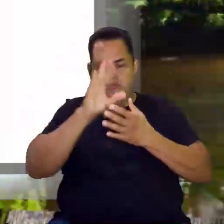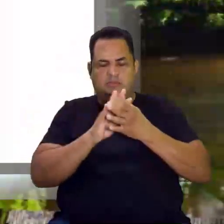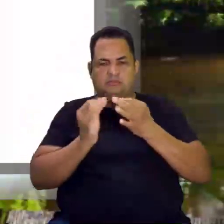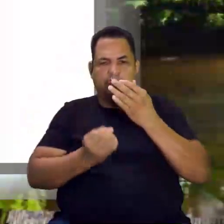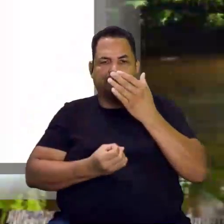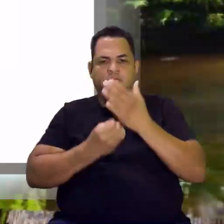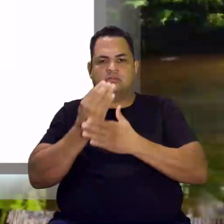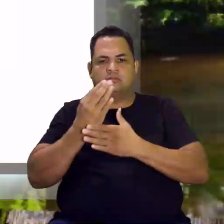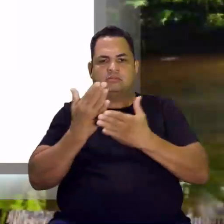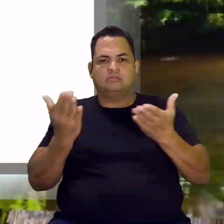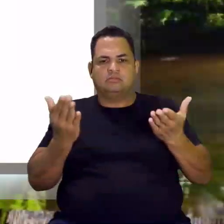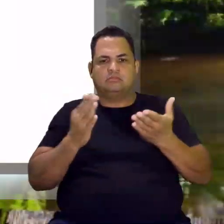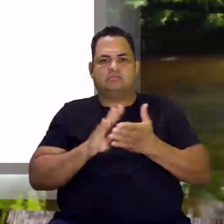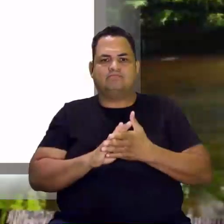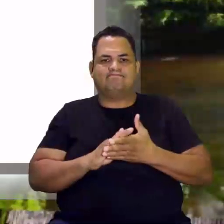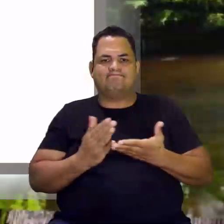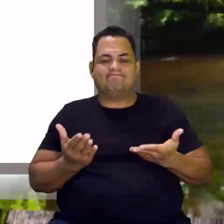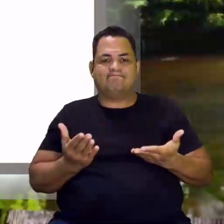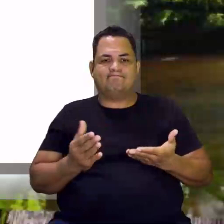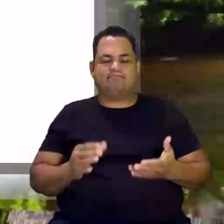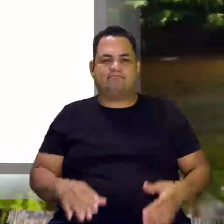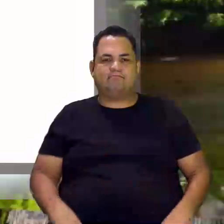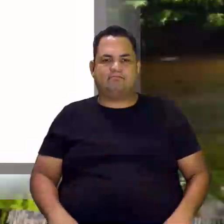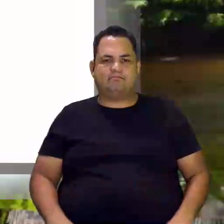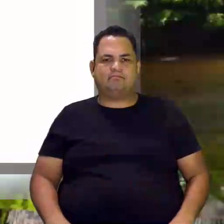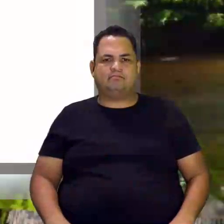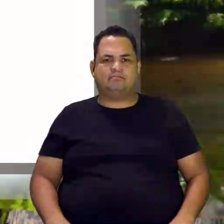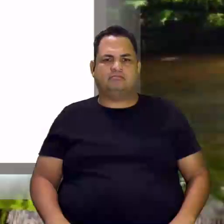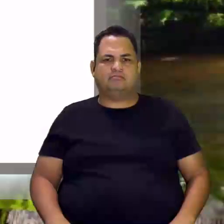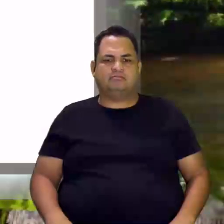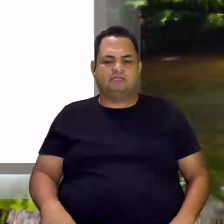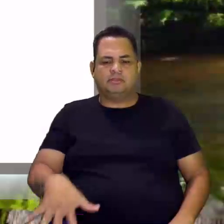científico. Infelizmente. Muitos